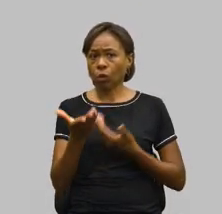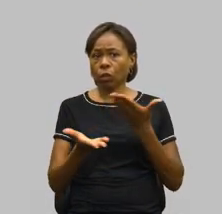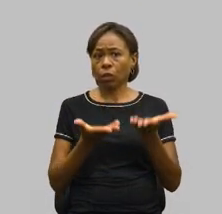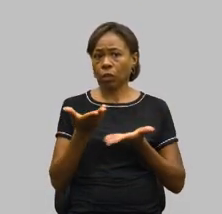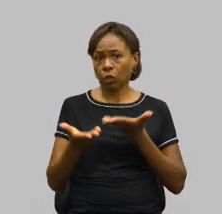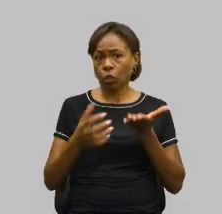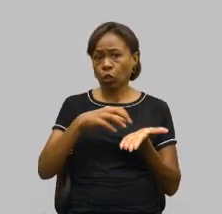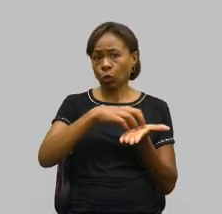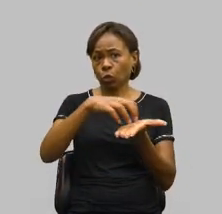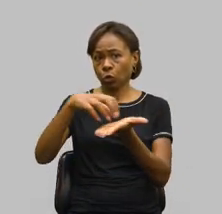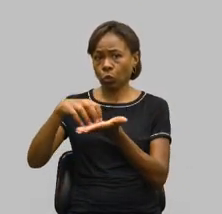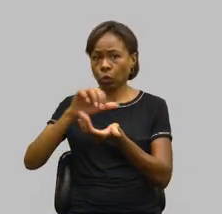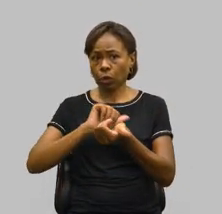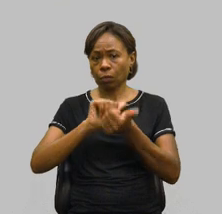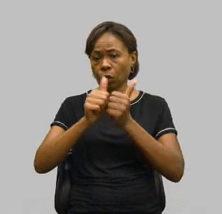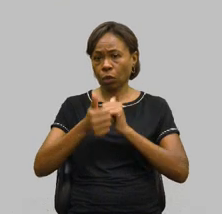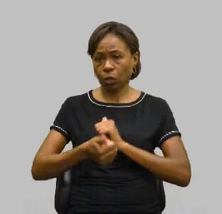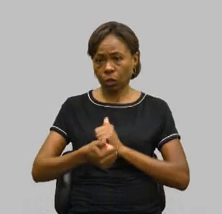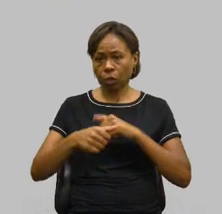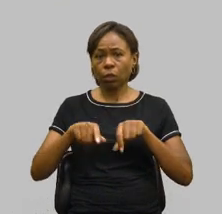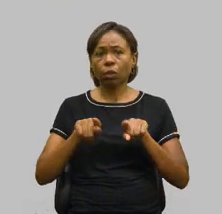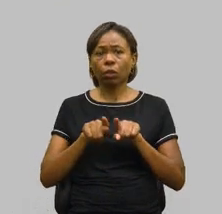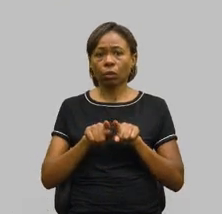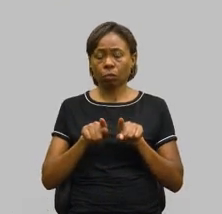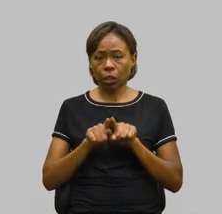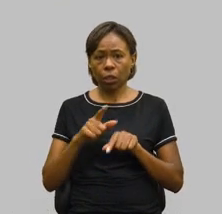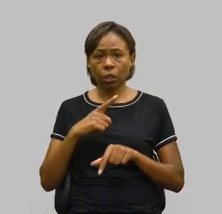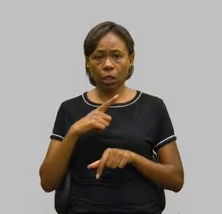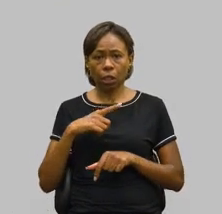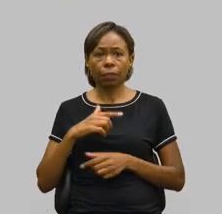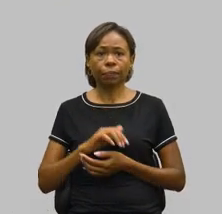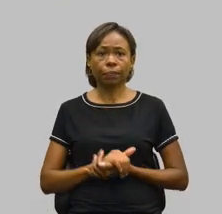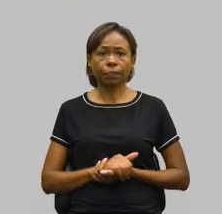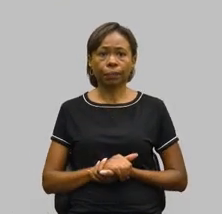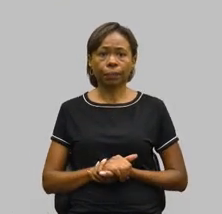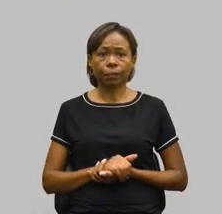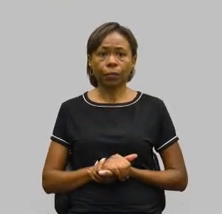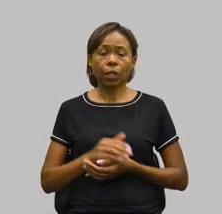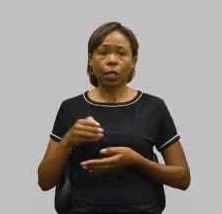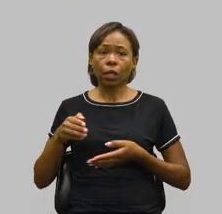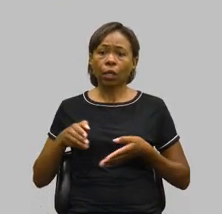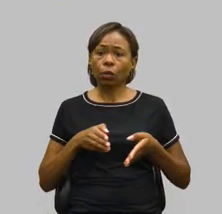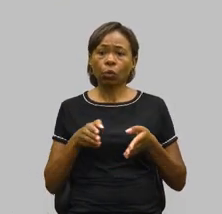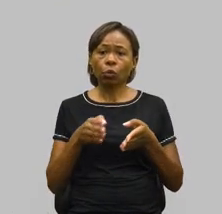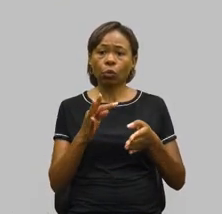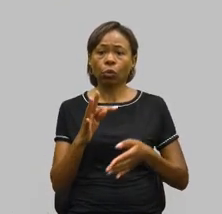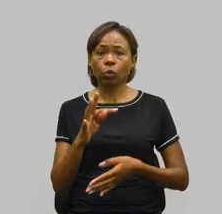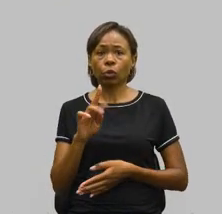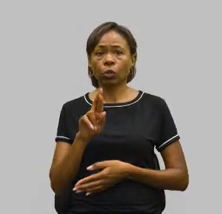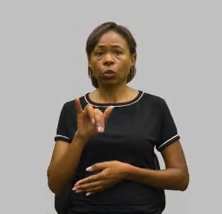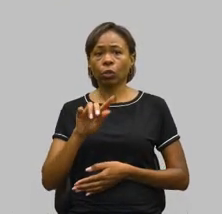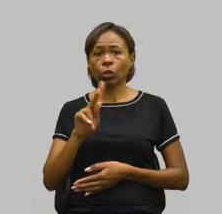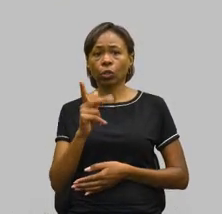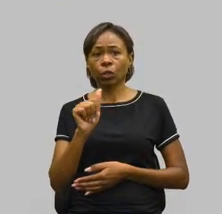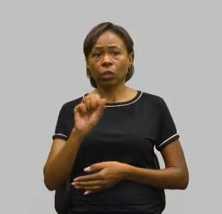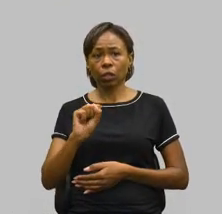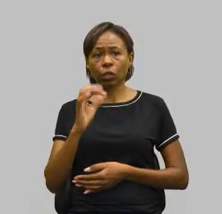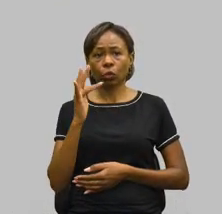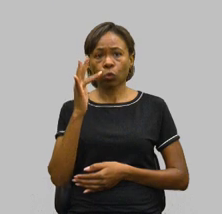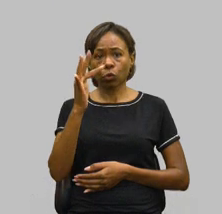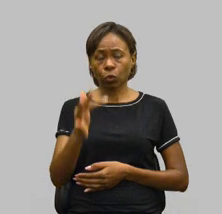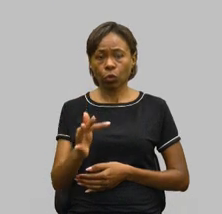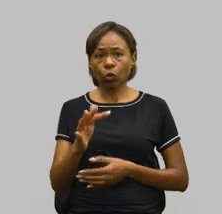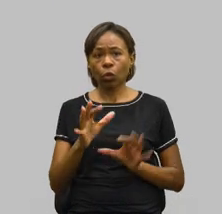também eh que se relaciona à passa do Esporte e também o trilhas do Futuro que tá ligado à secretaria de